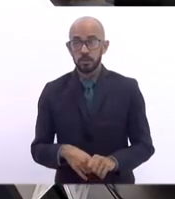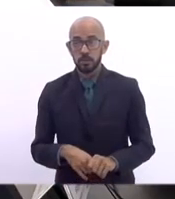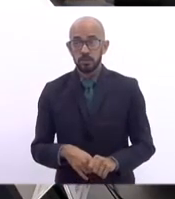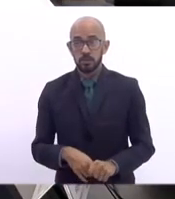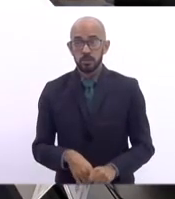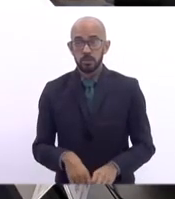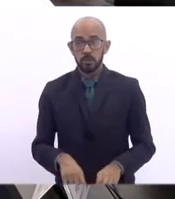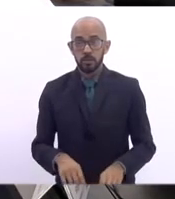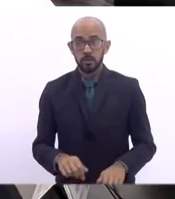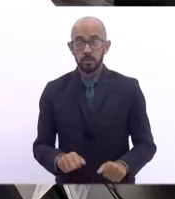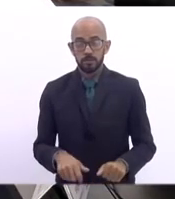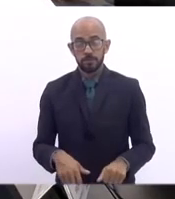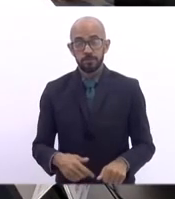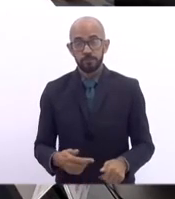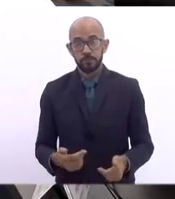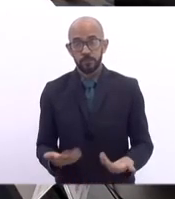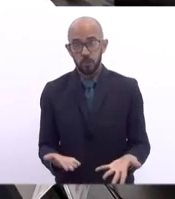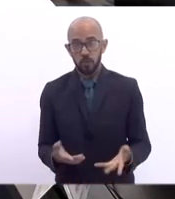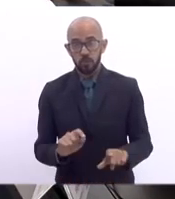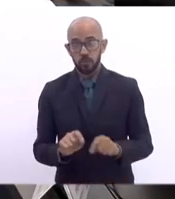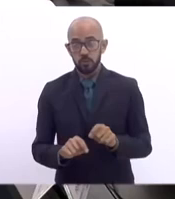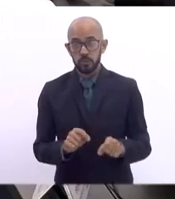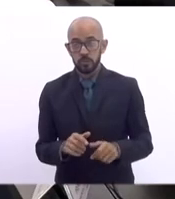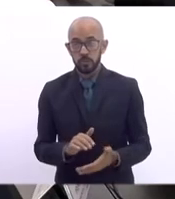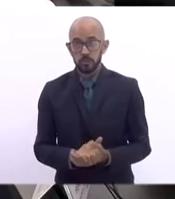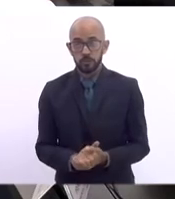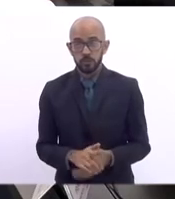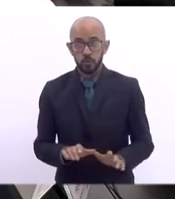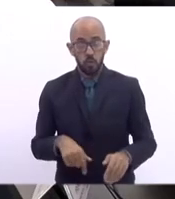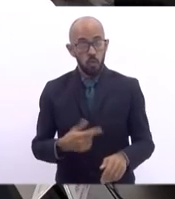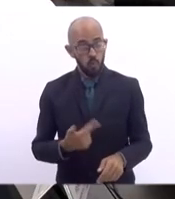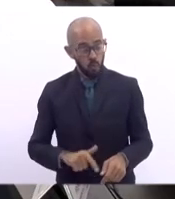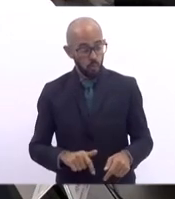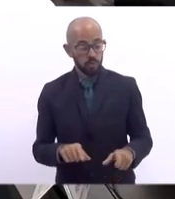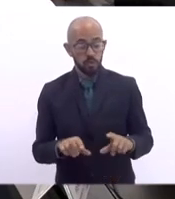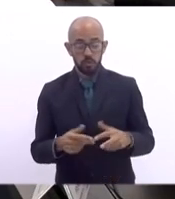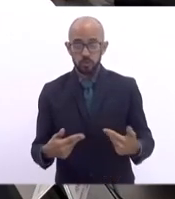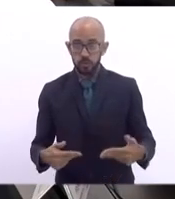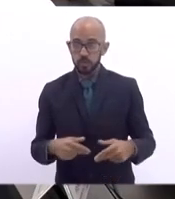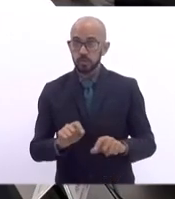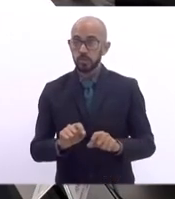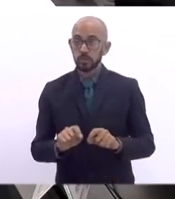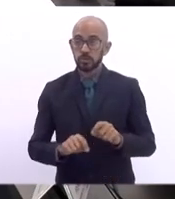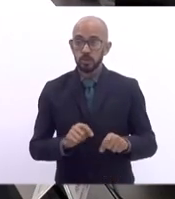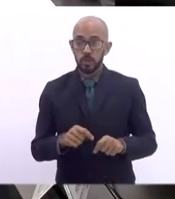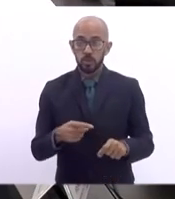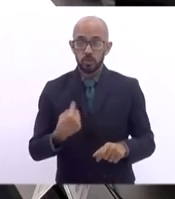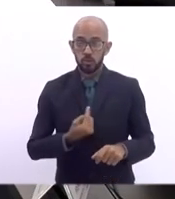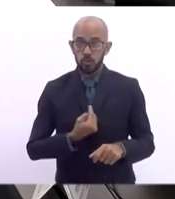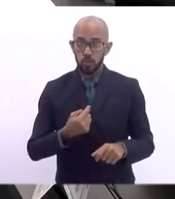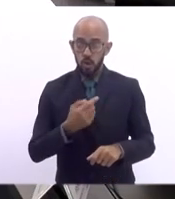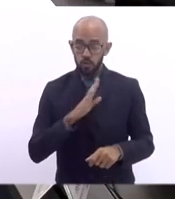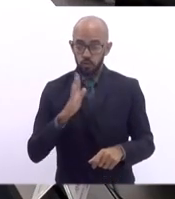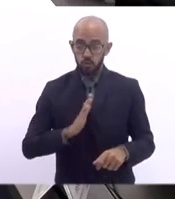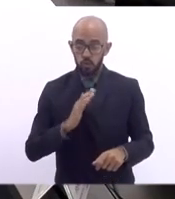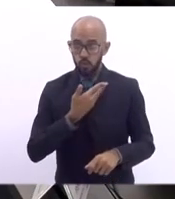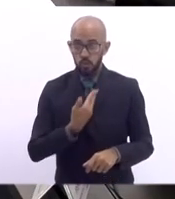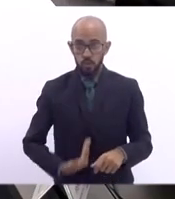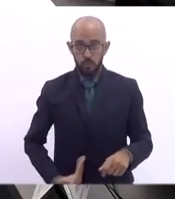agir hotéis oficiais com uma outra condição que a união tem mas não temos fora